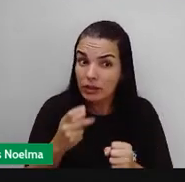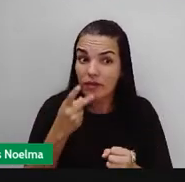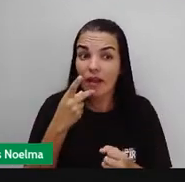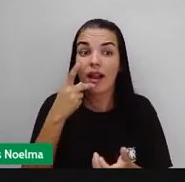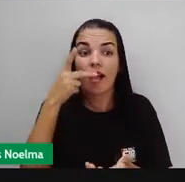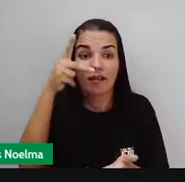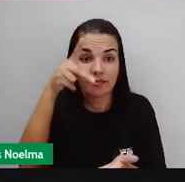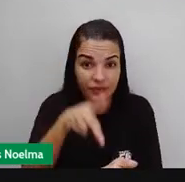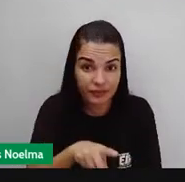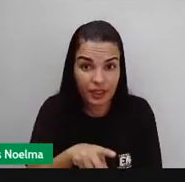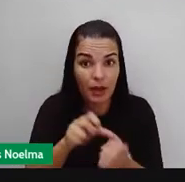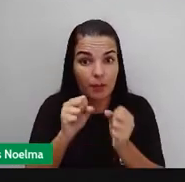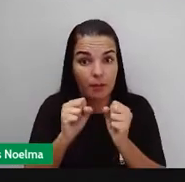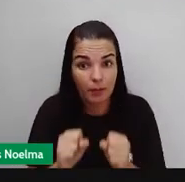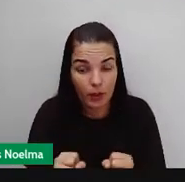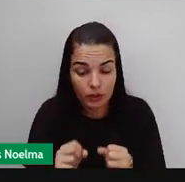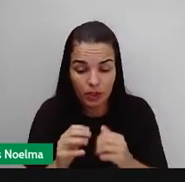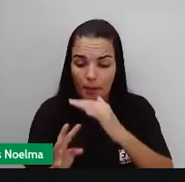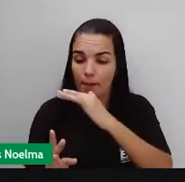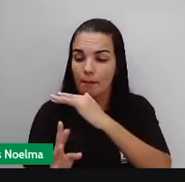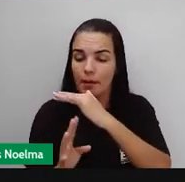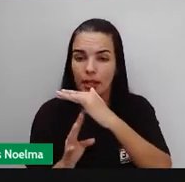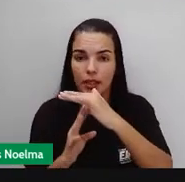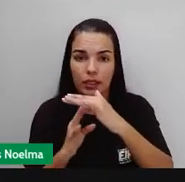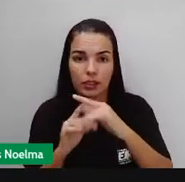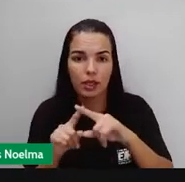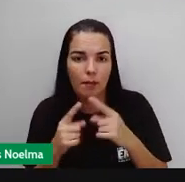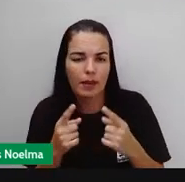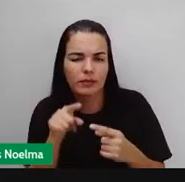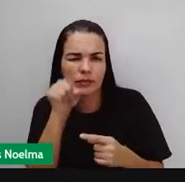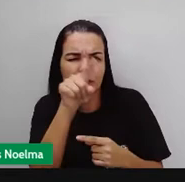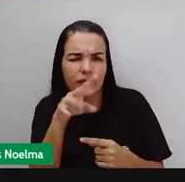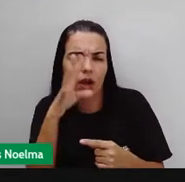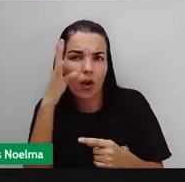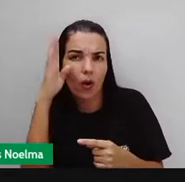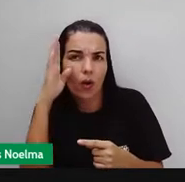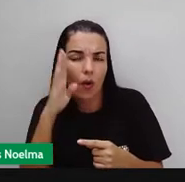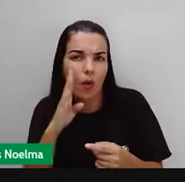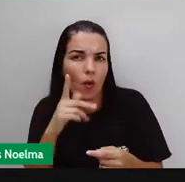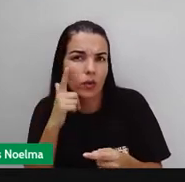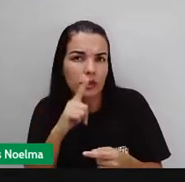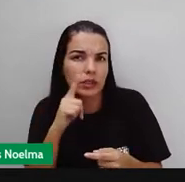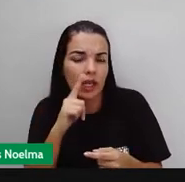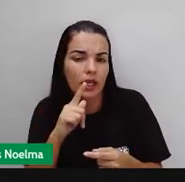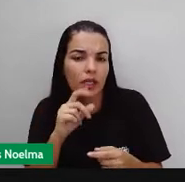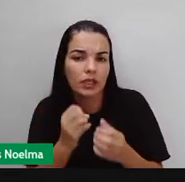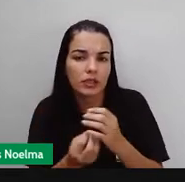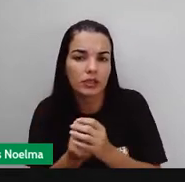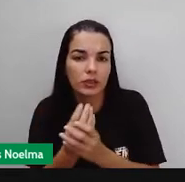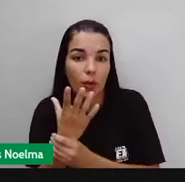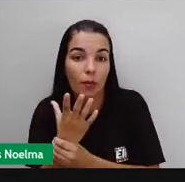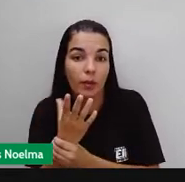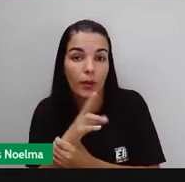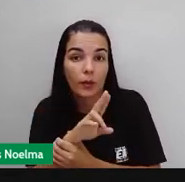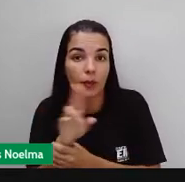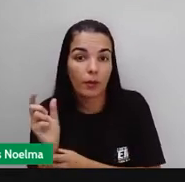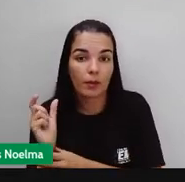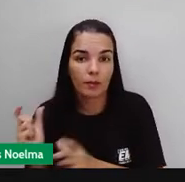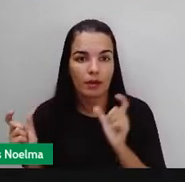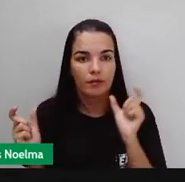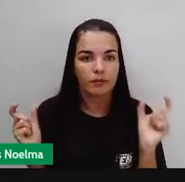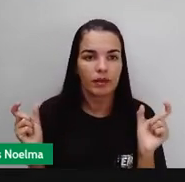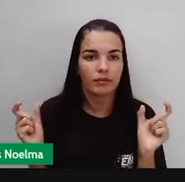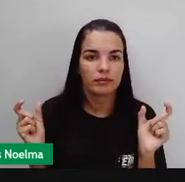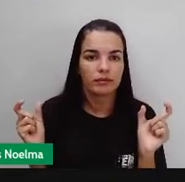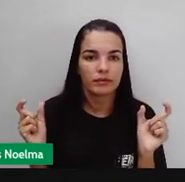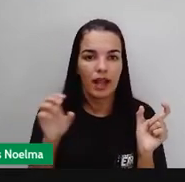migrante. Porém, quem consegue descobrir a diferença entre emigrante e imigrante? É